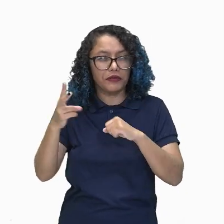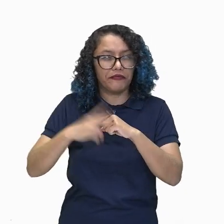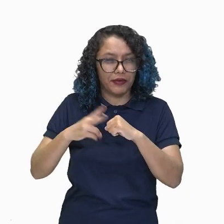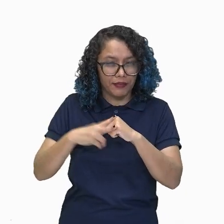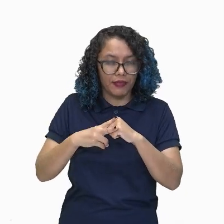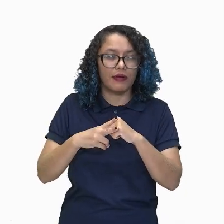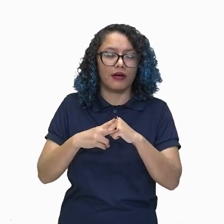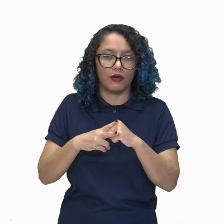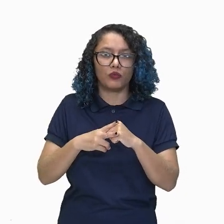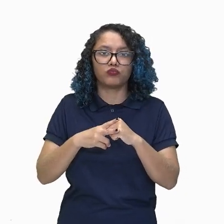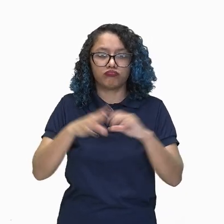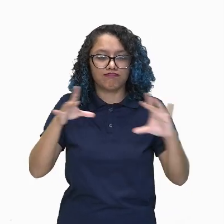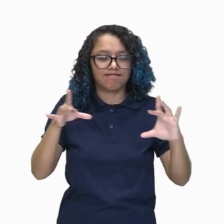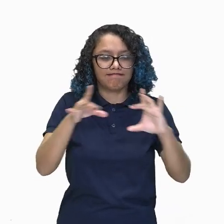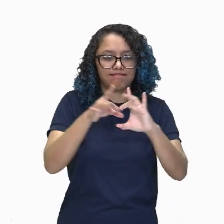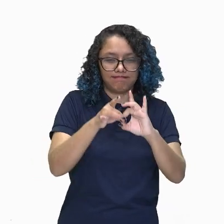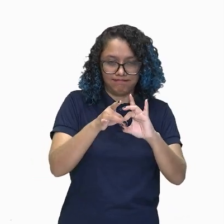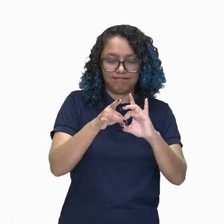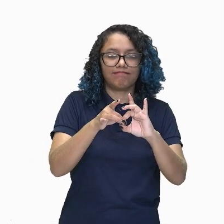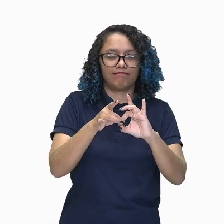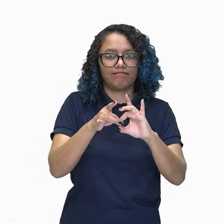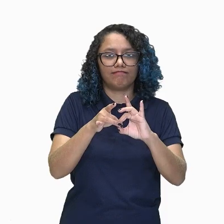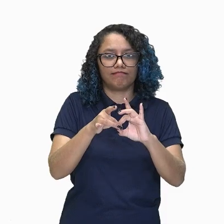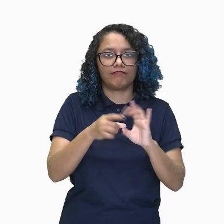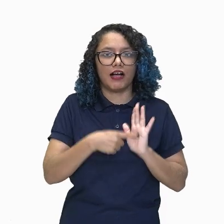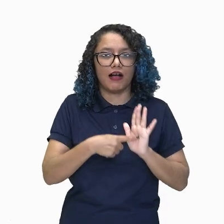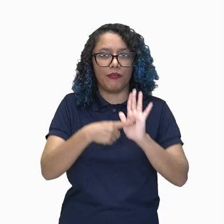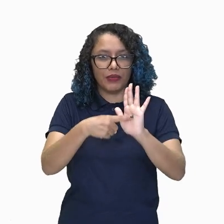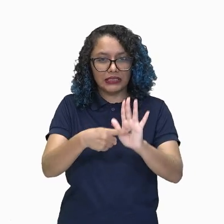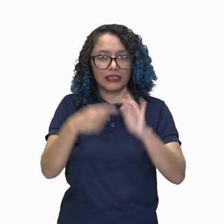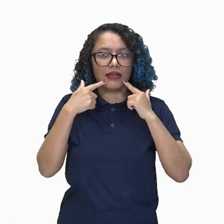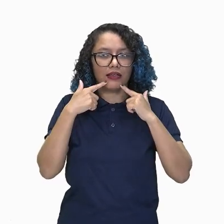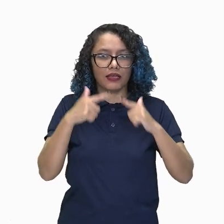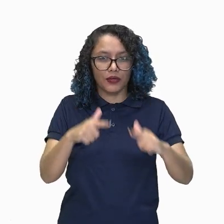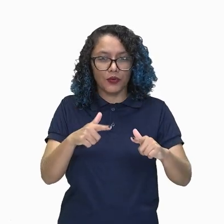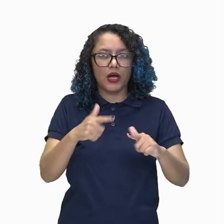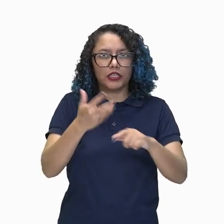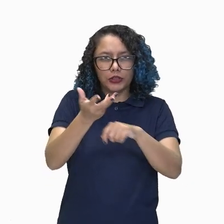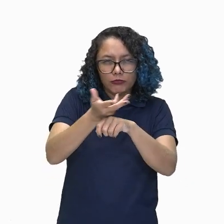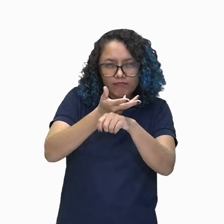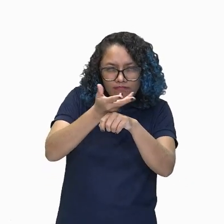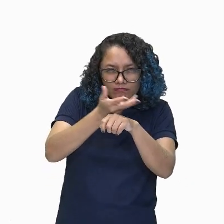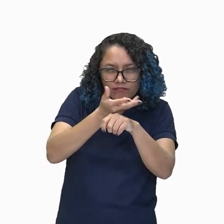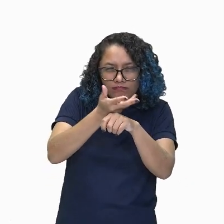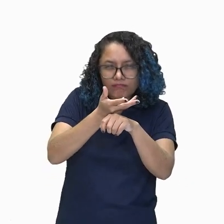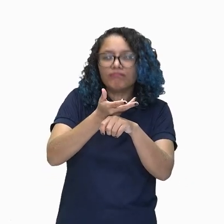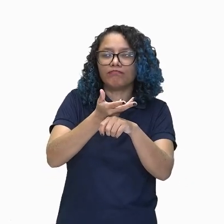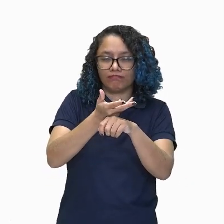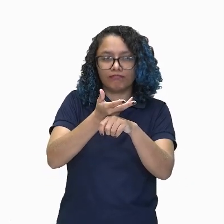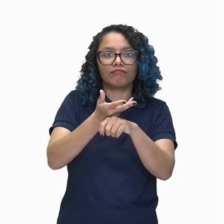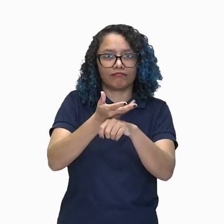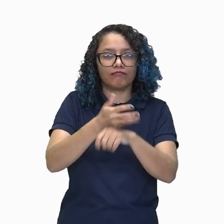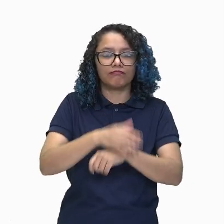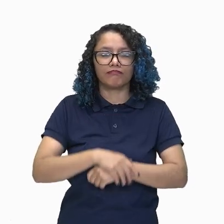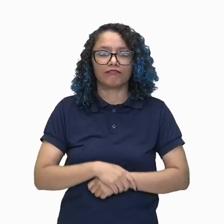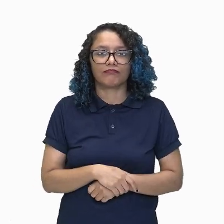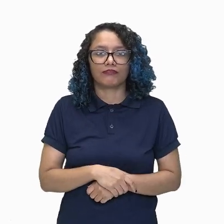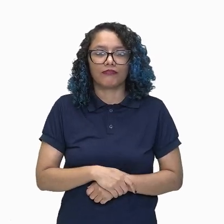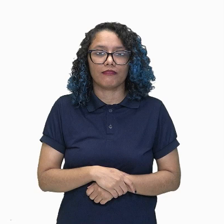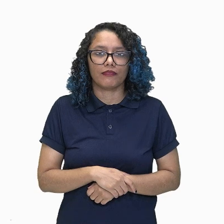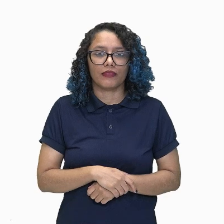juntas justamente para apresentar essa linguagem apelativa, né? Aquela linguagem que